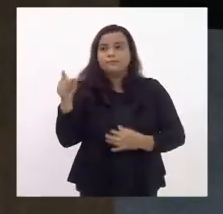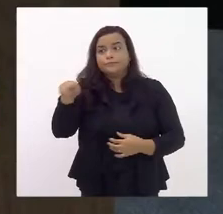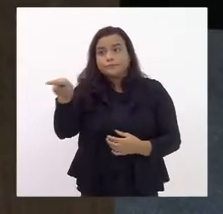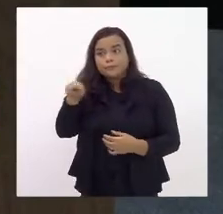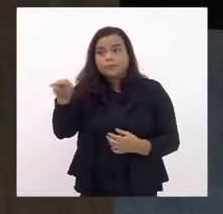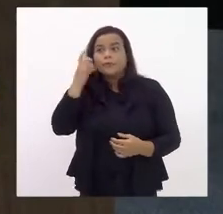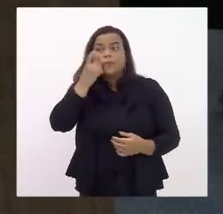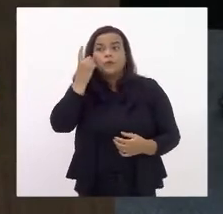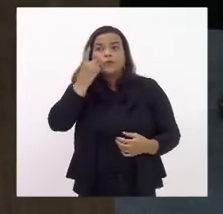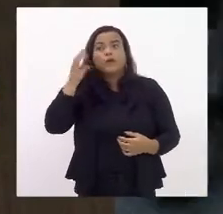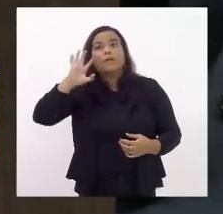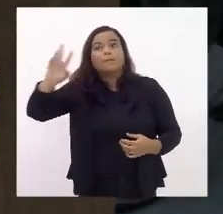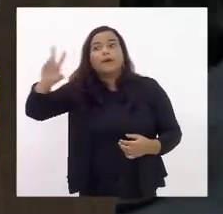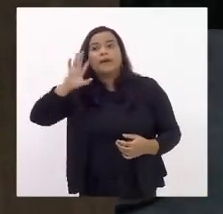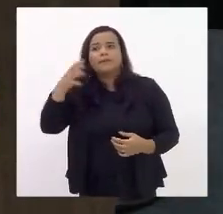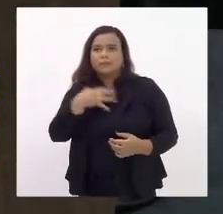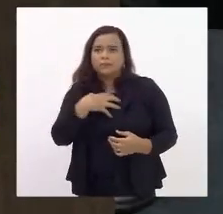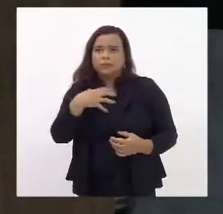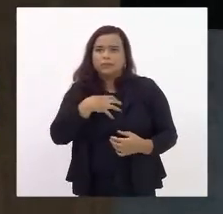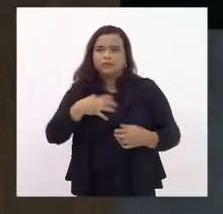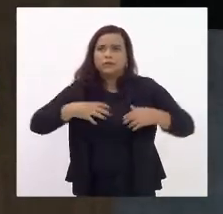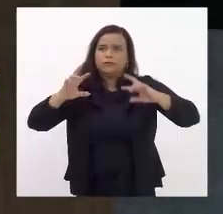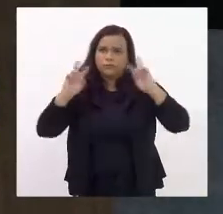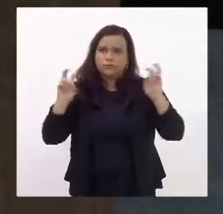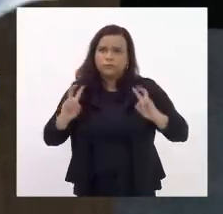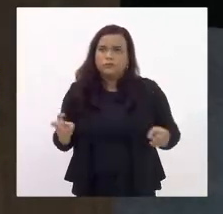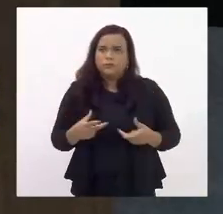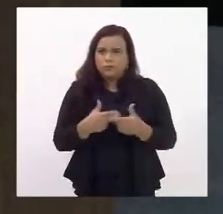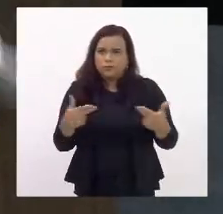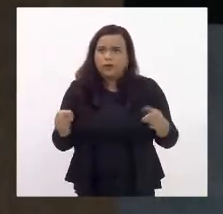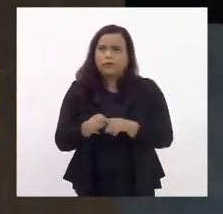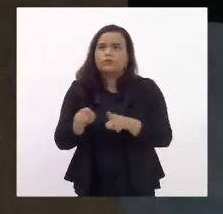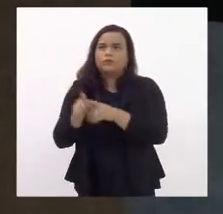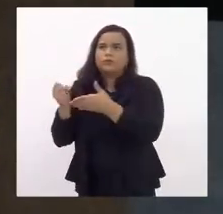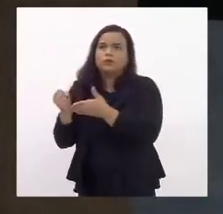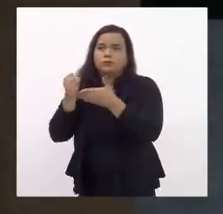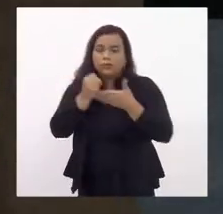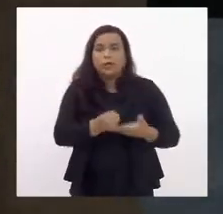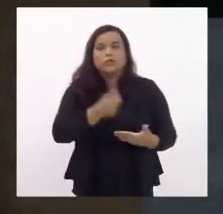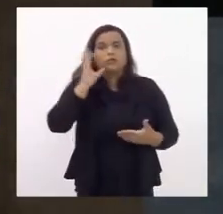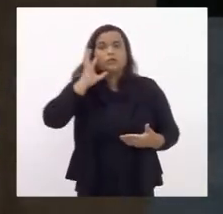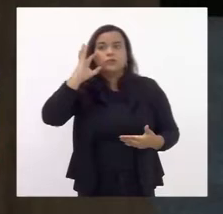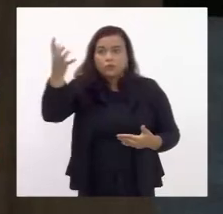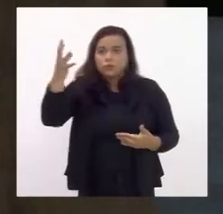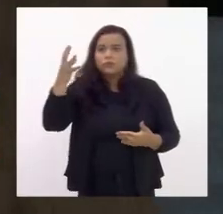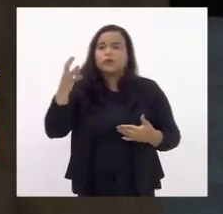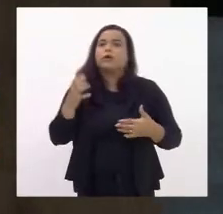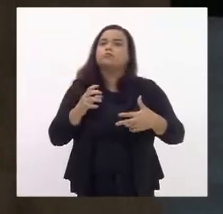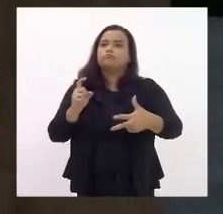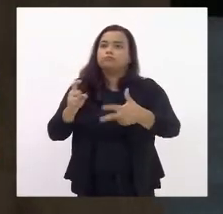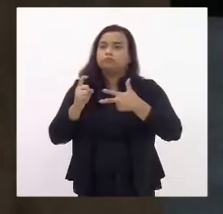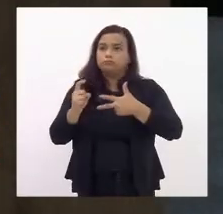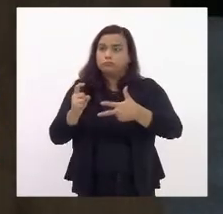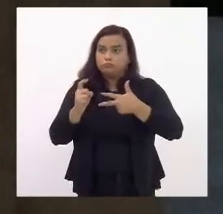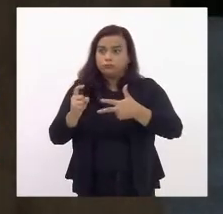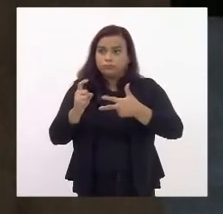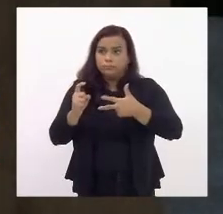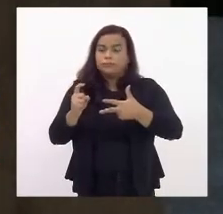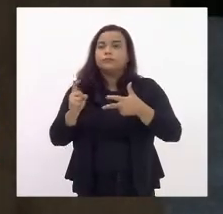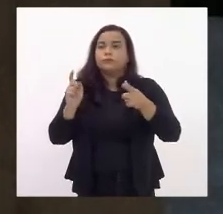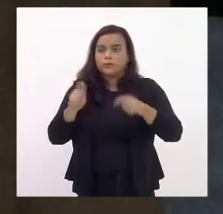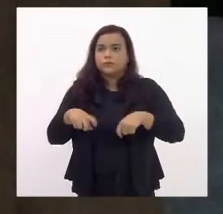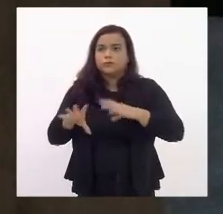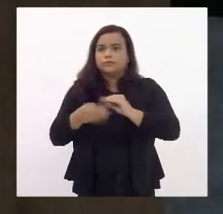muitas vezes pensam, são sensíveis às questões e trazem aqui soluções para o Poder Executivo poder implementar.